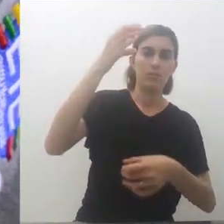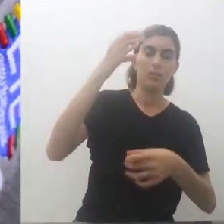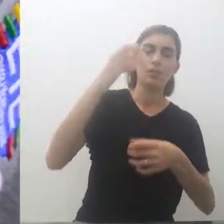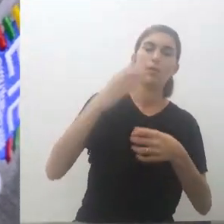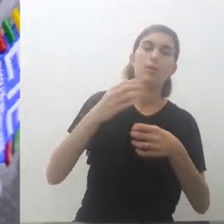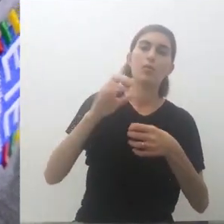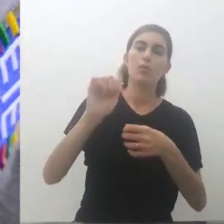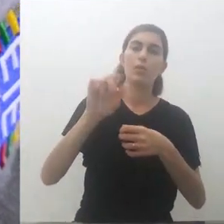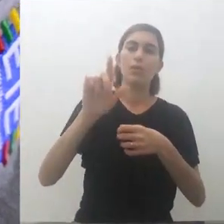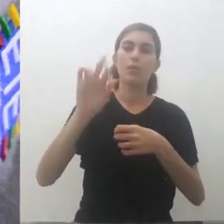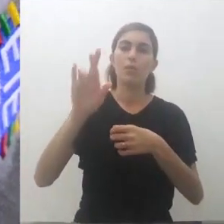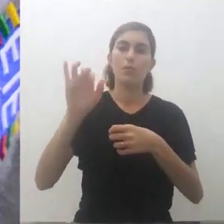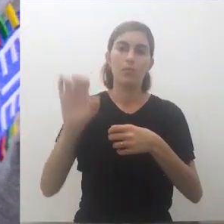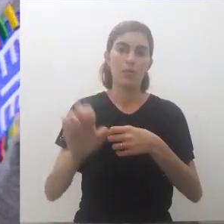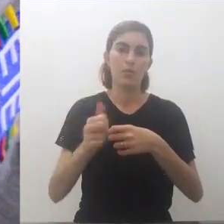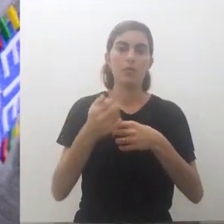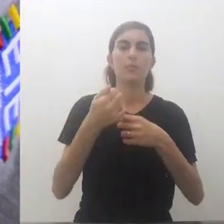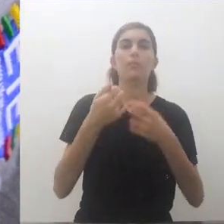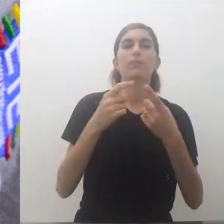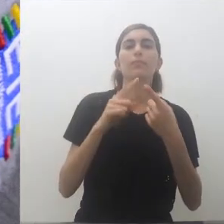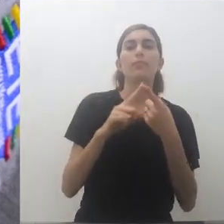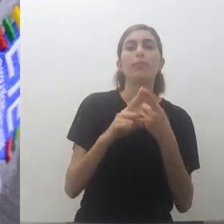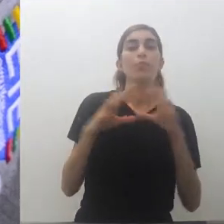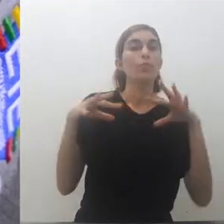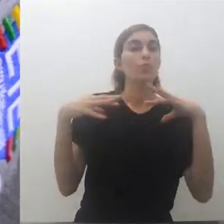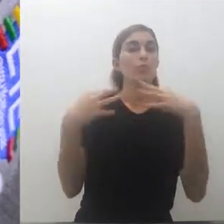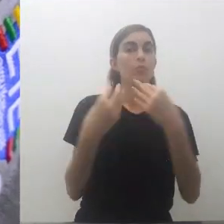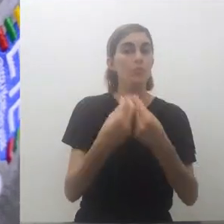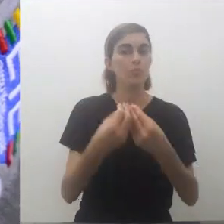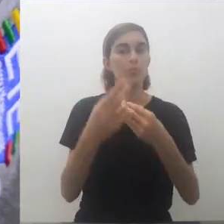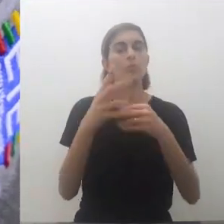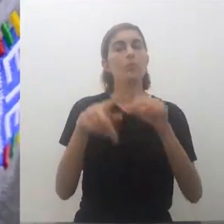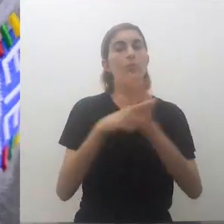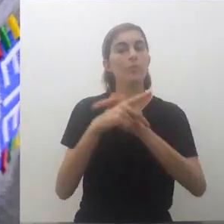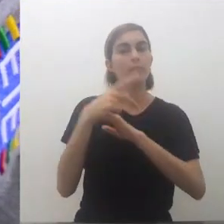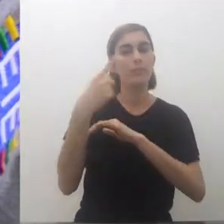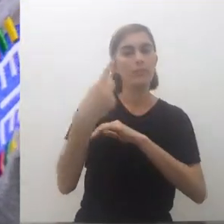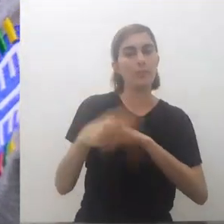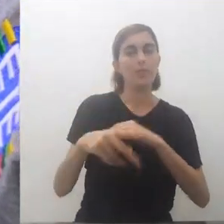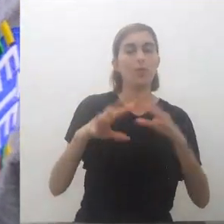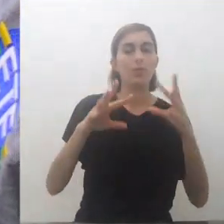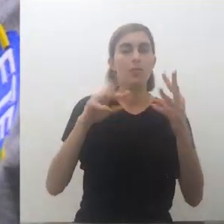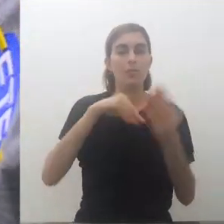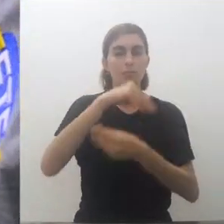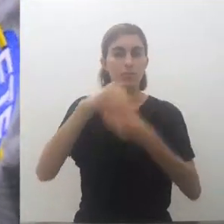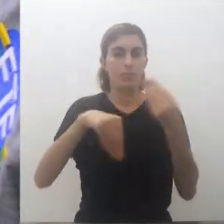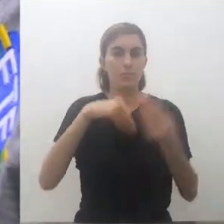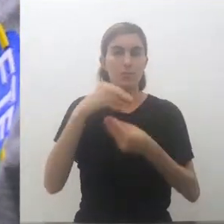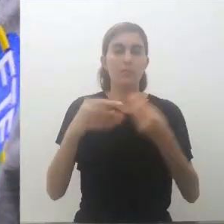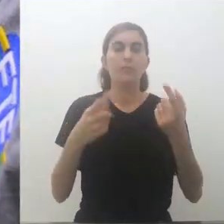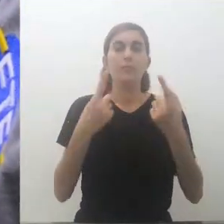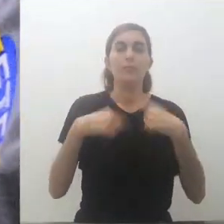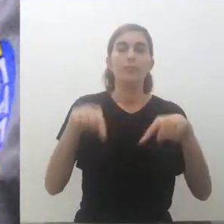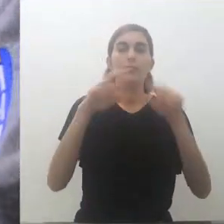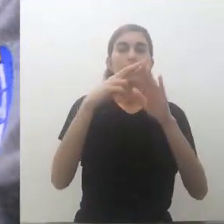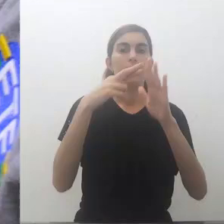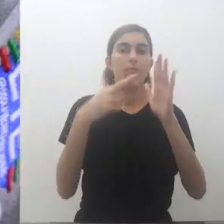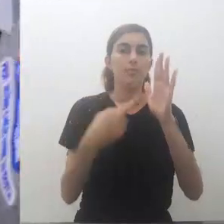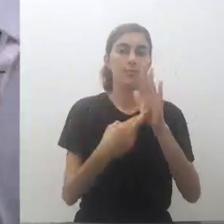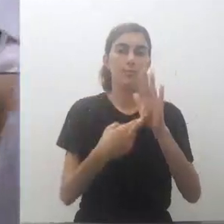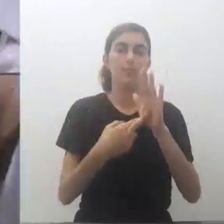seção áurea. Todos esses derivam dessas composições. Nós temos aqui a regra dos terços